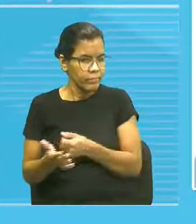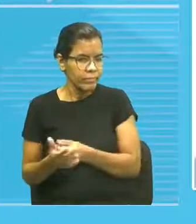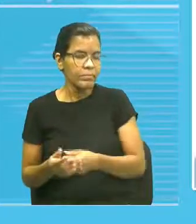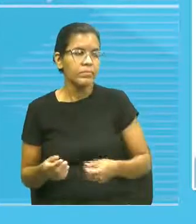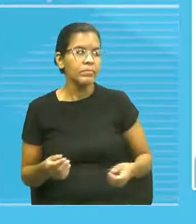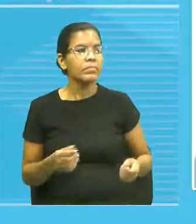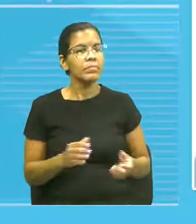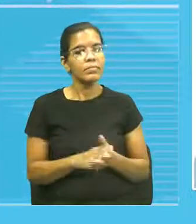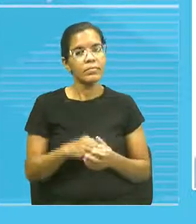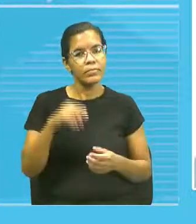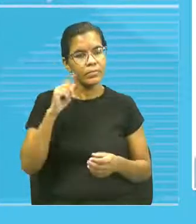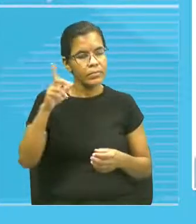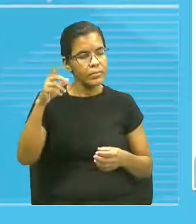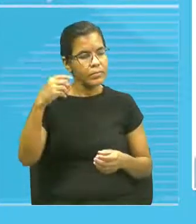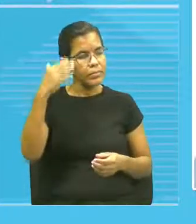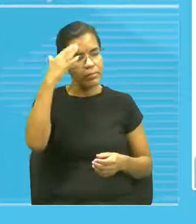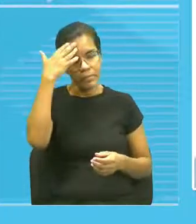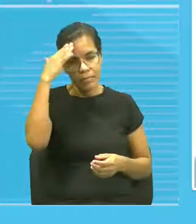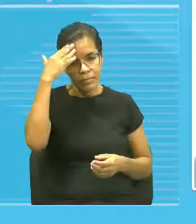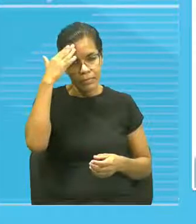já sabe.